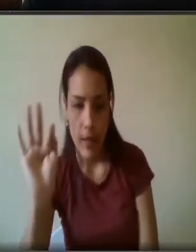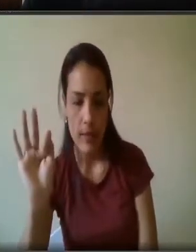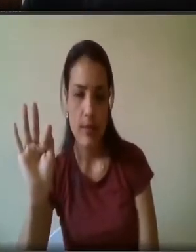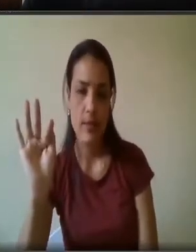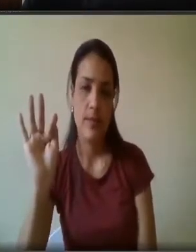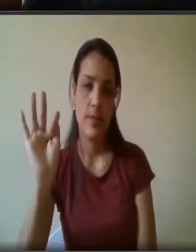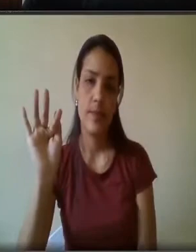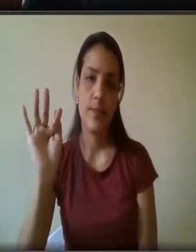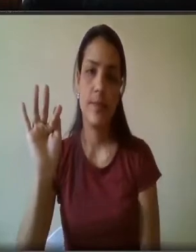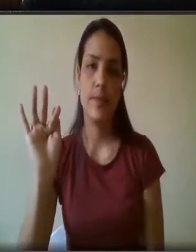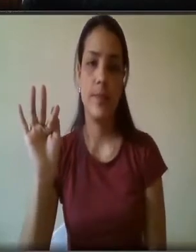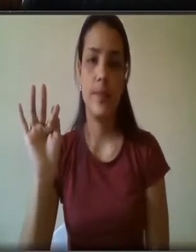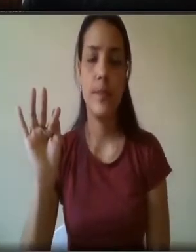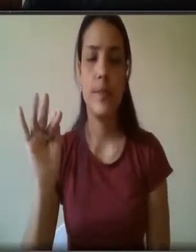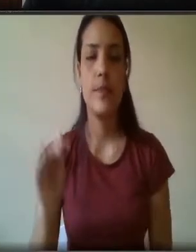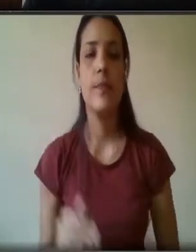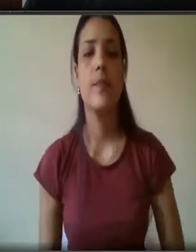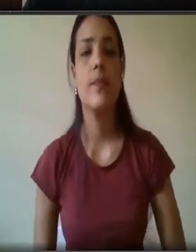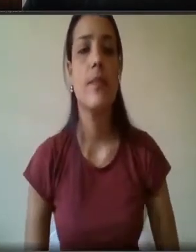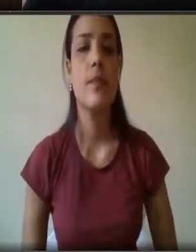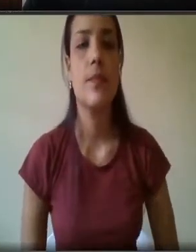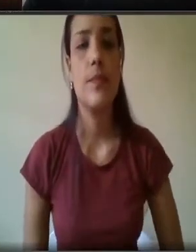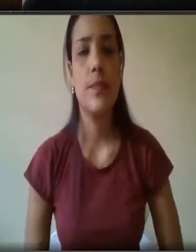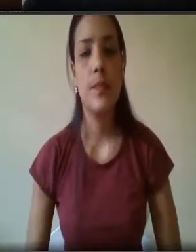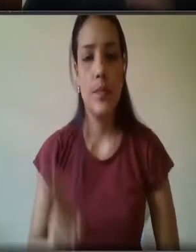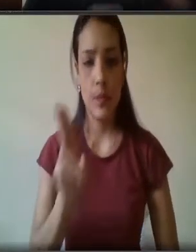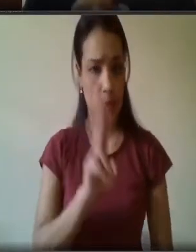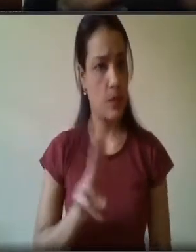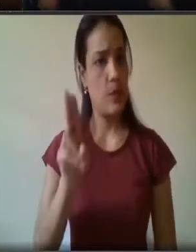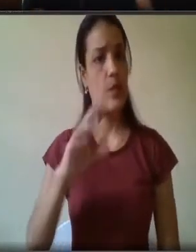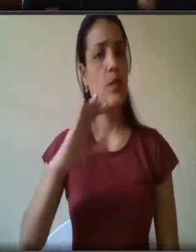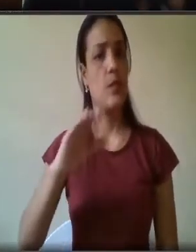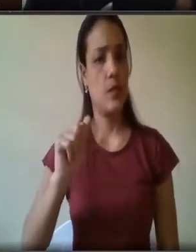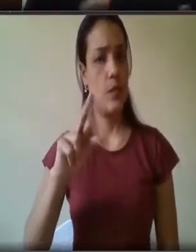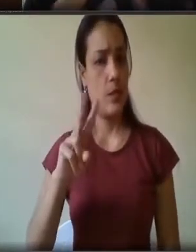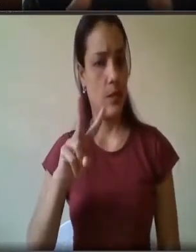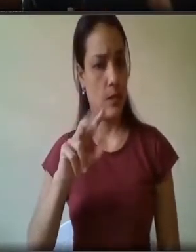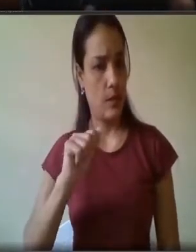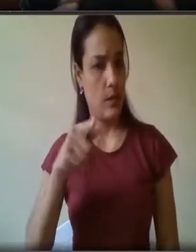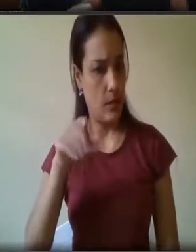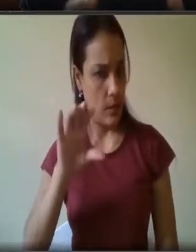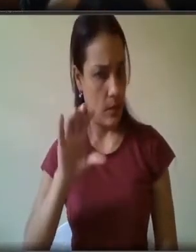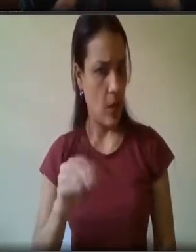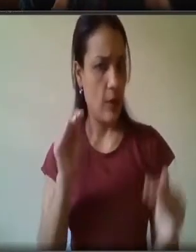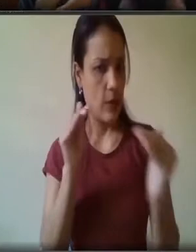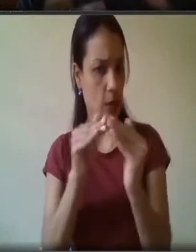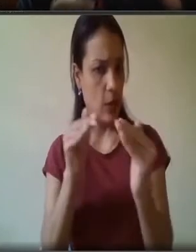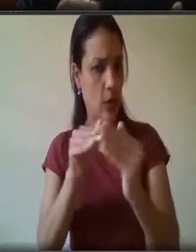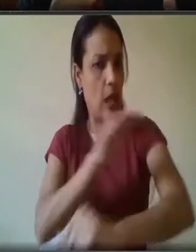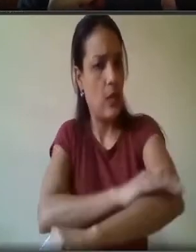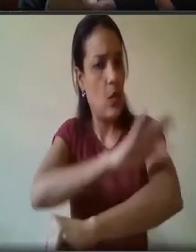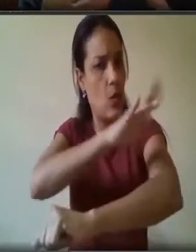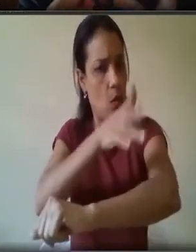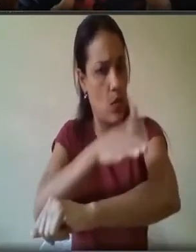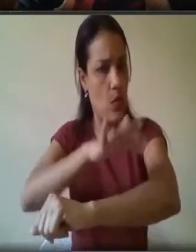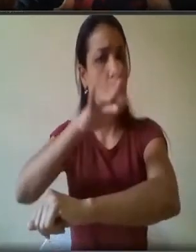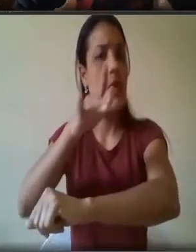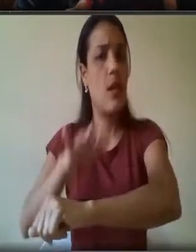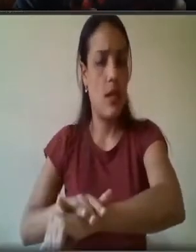Industrial, né? Utilizando o carvão mineral, e isso associado ao relevo. O Enem faz sempre